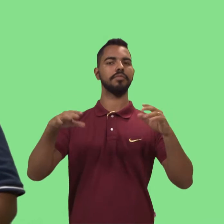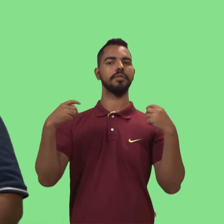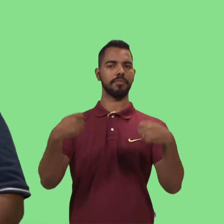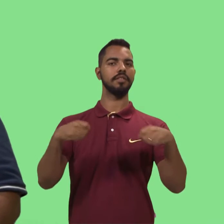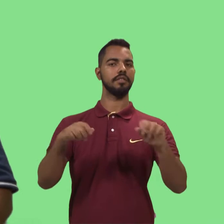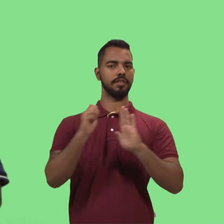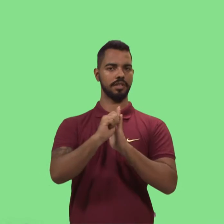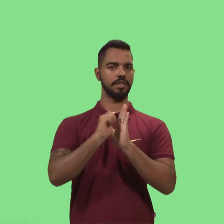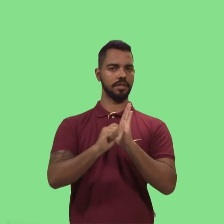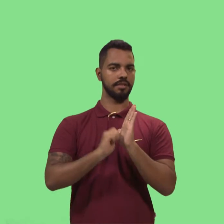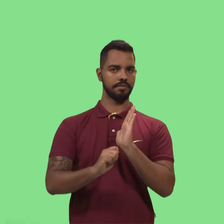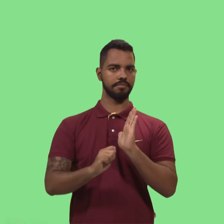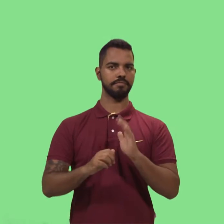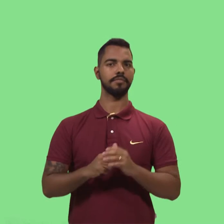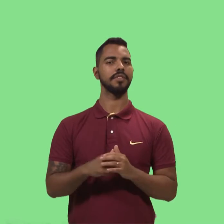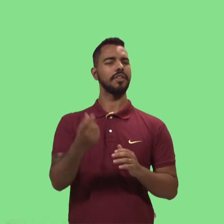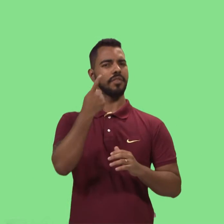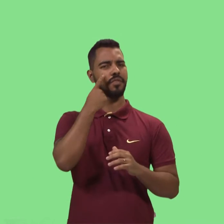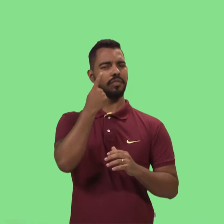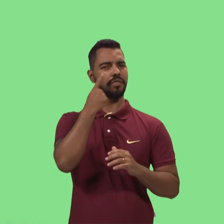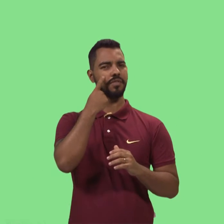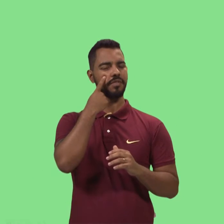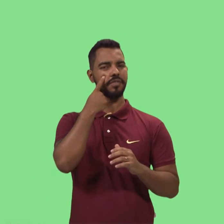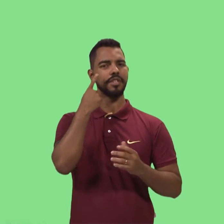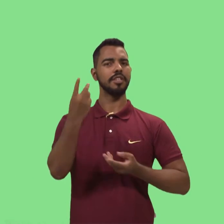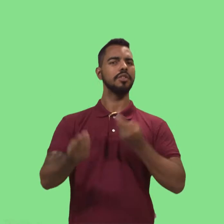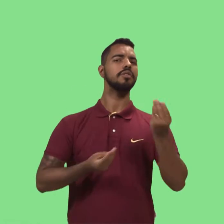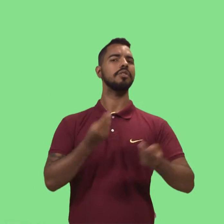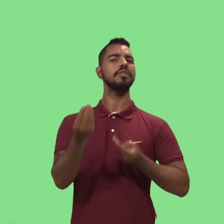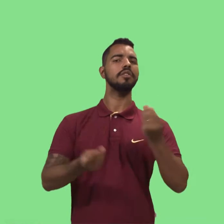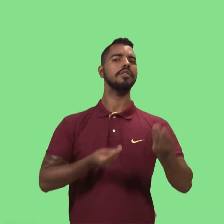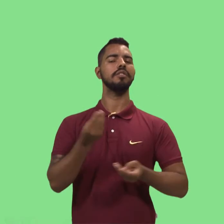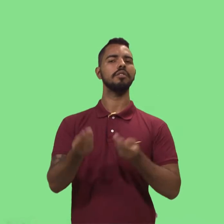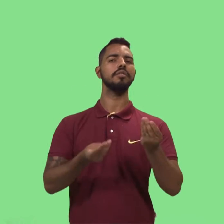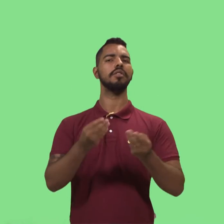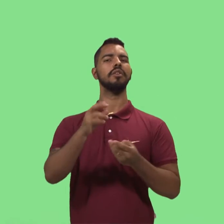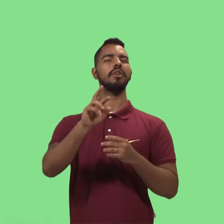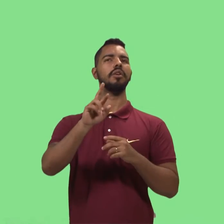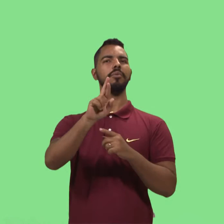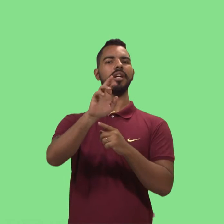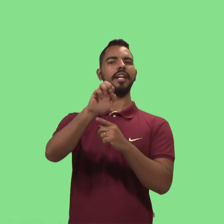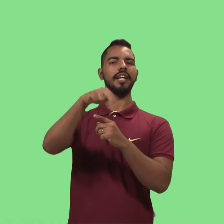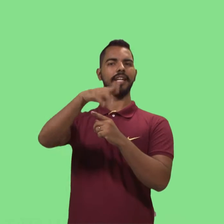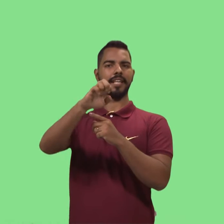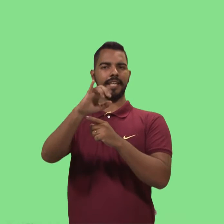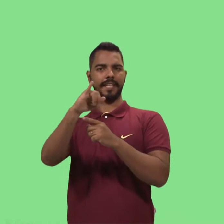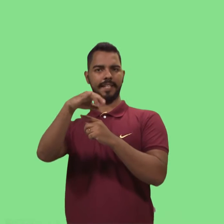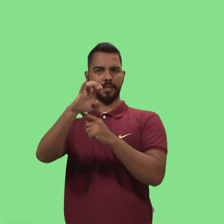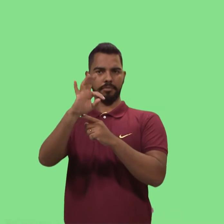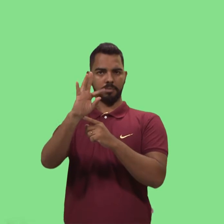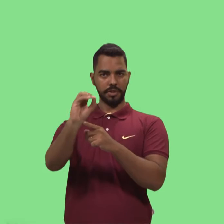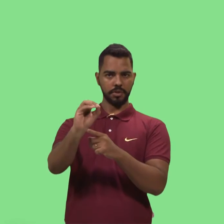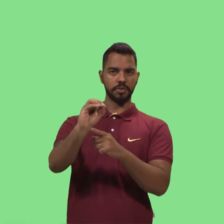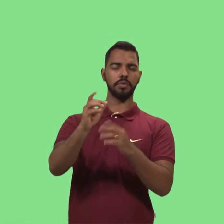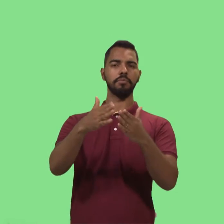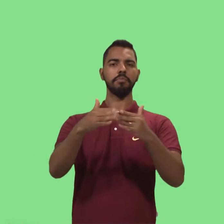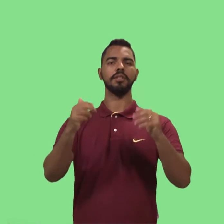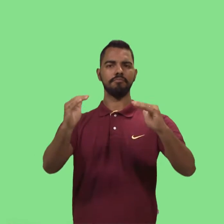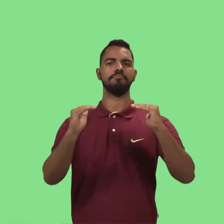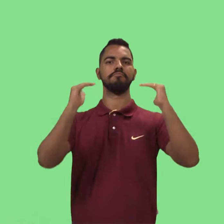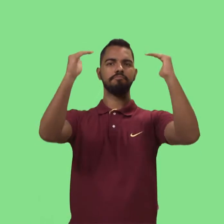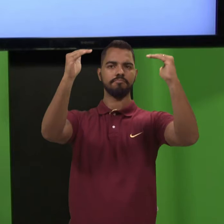deste documento, que registram formalmente os pedidos e solicitações a autoridades e órgãos